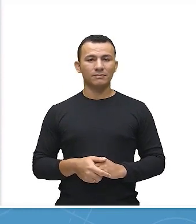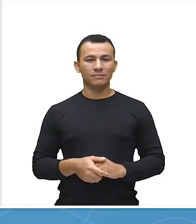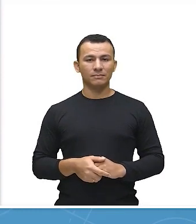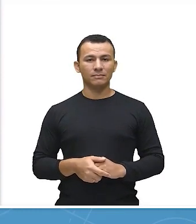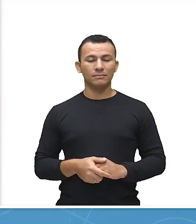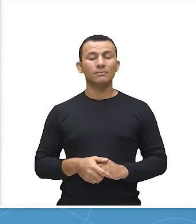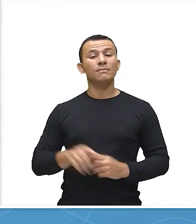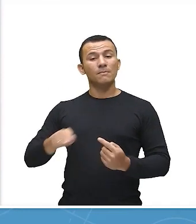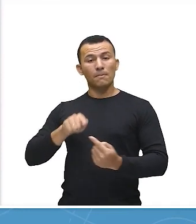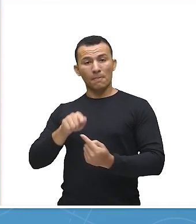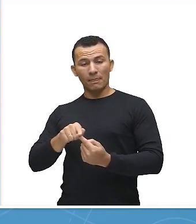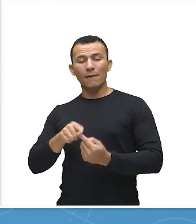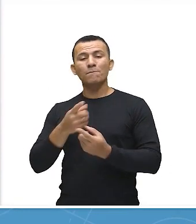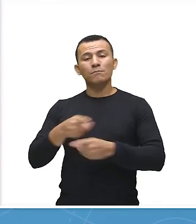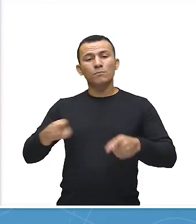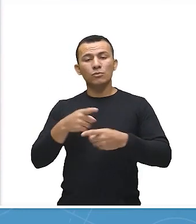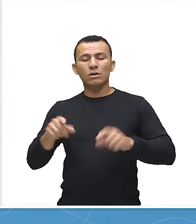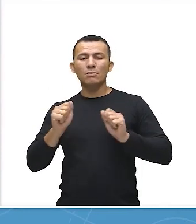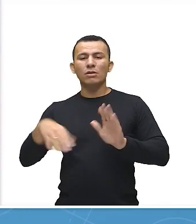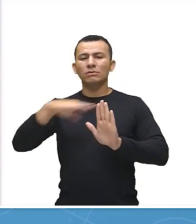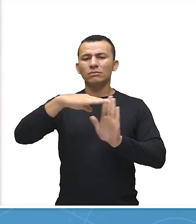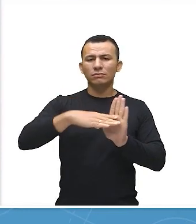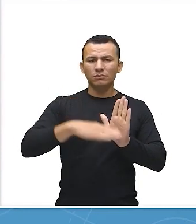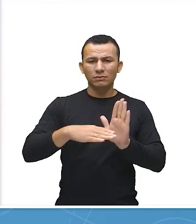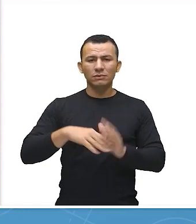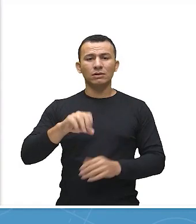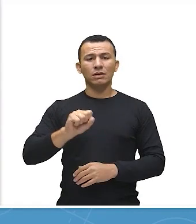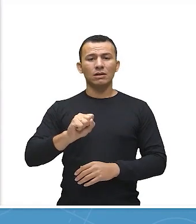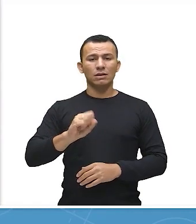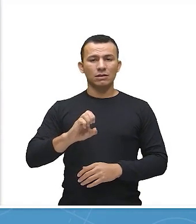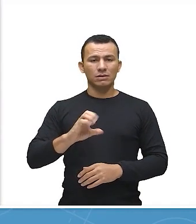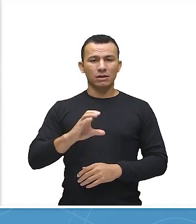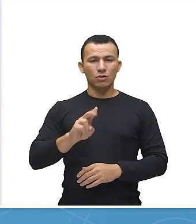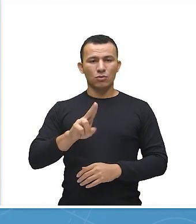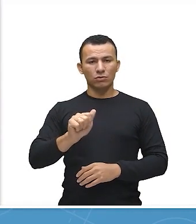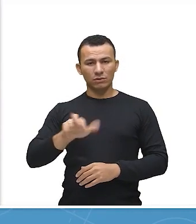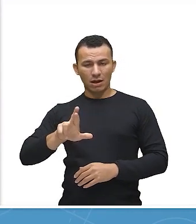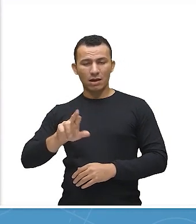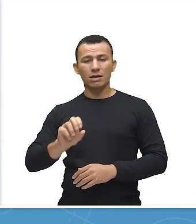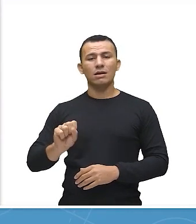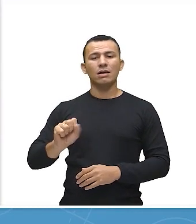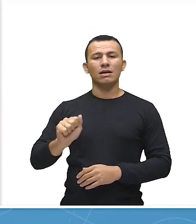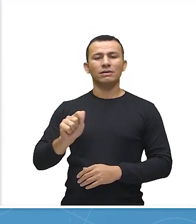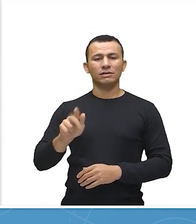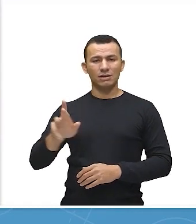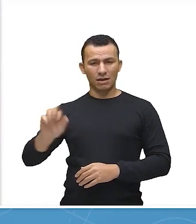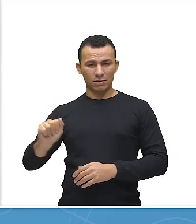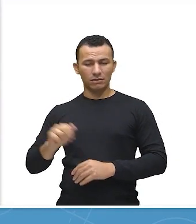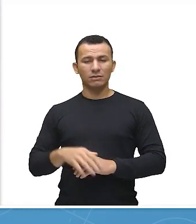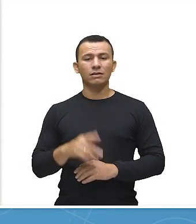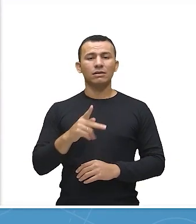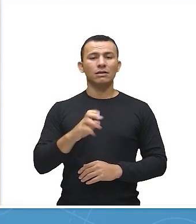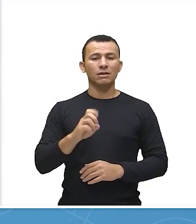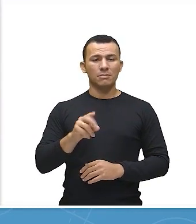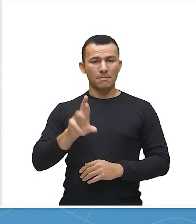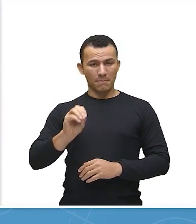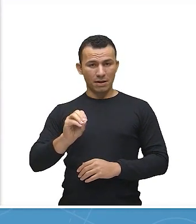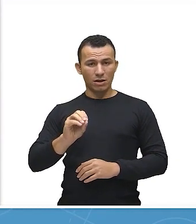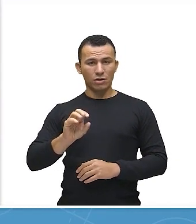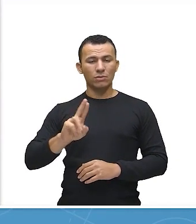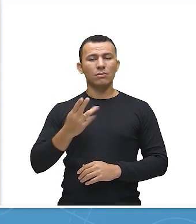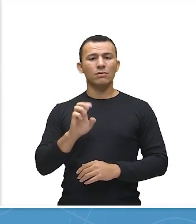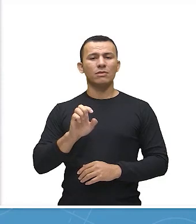erudita, C, incidental e pura, ou D, secular e sacra. Olha só, a gente